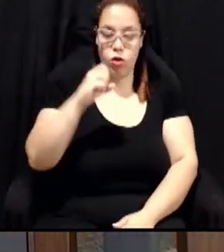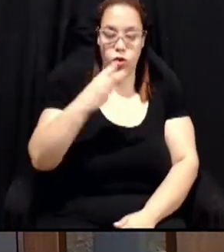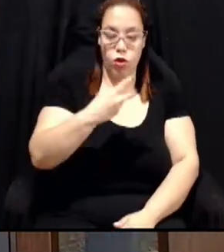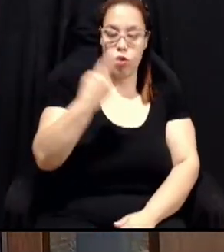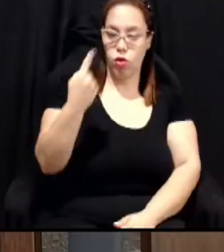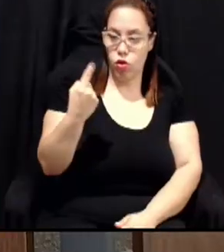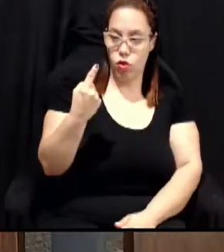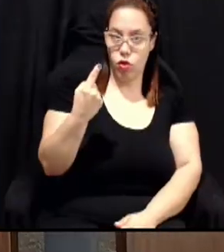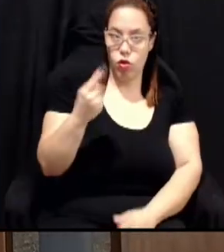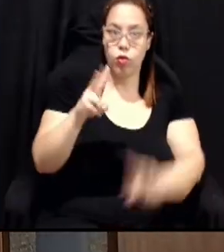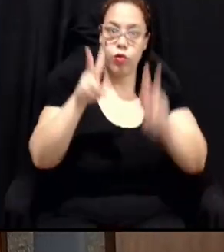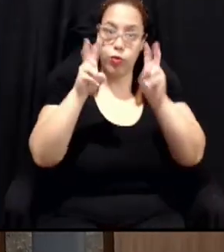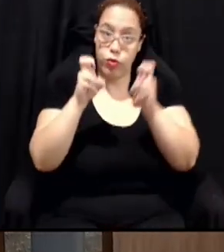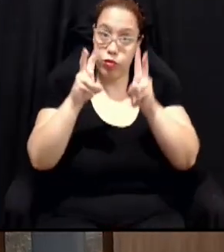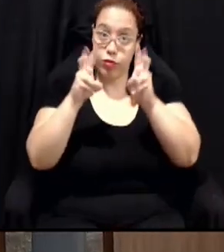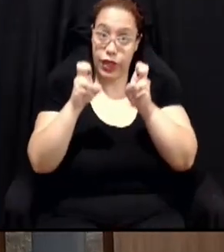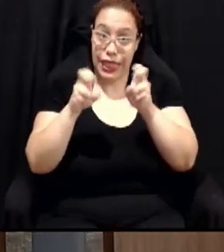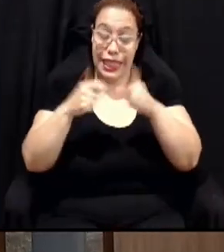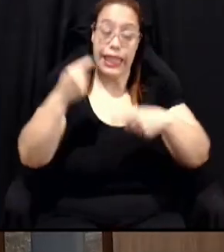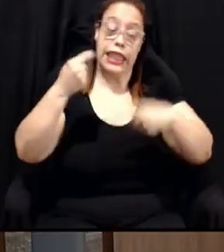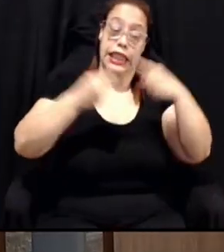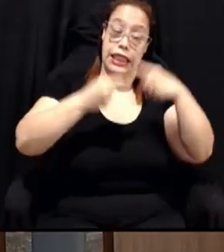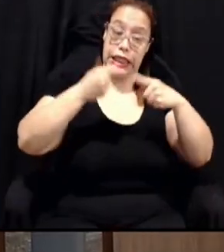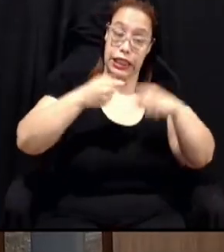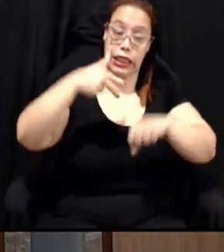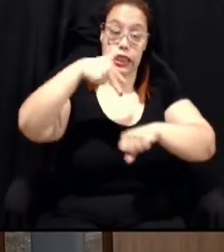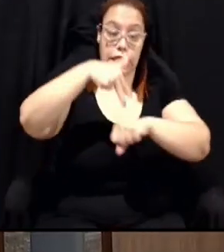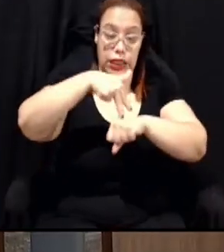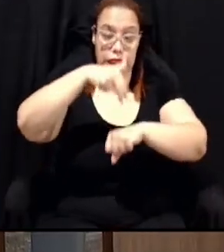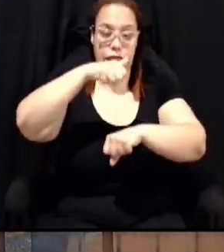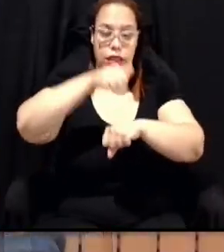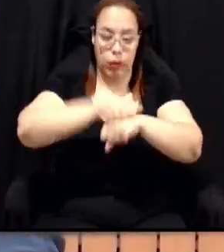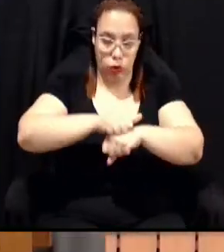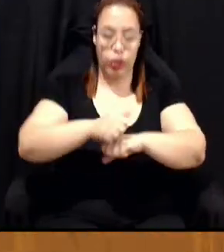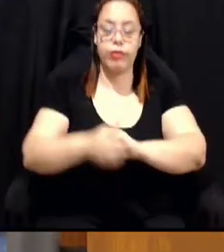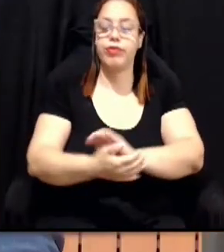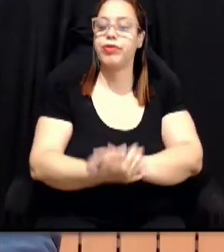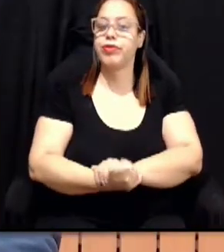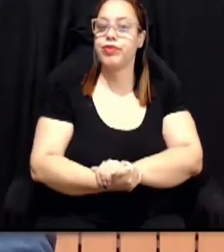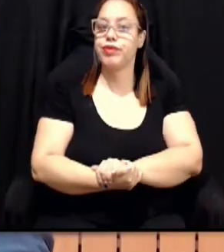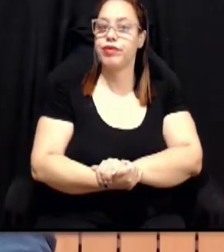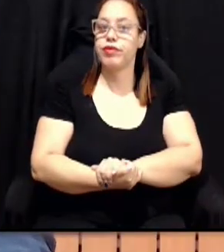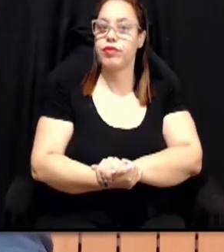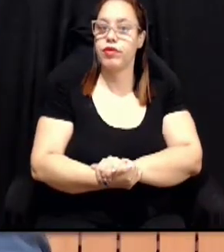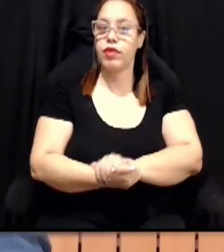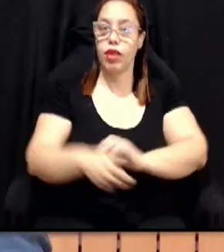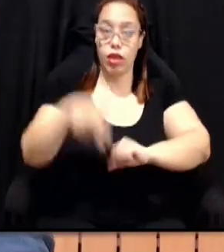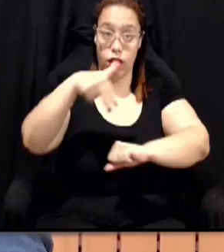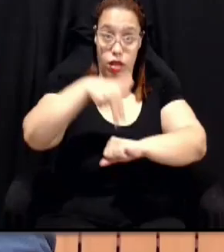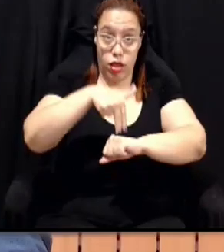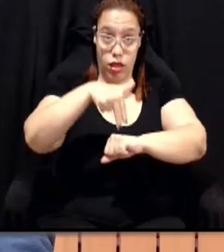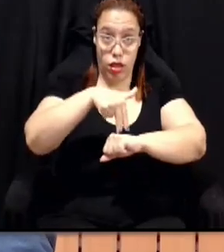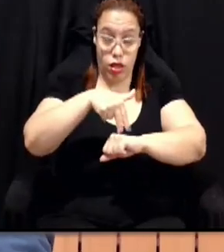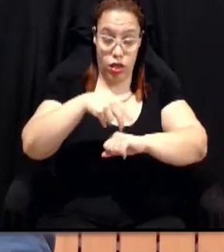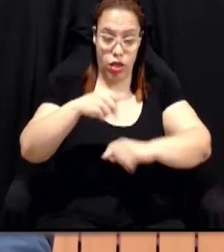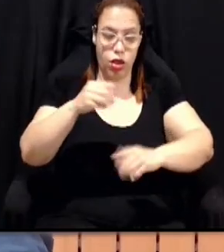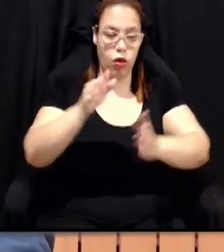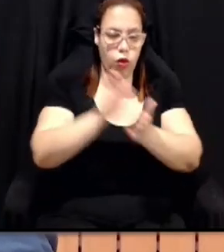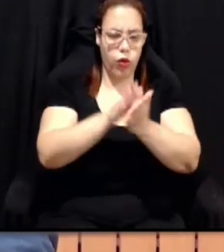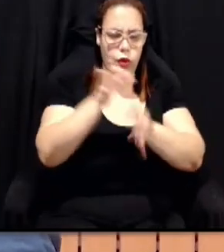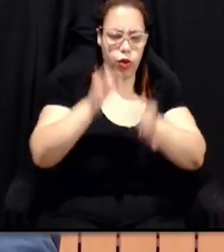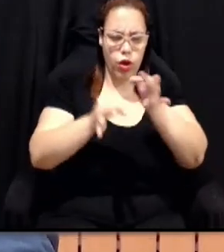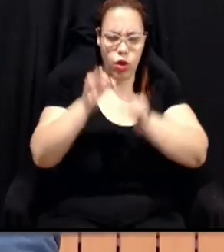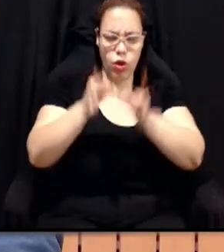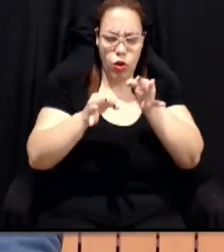que foi amplamente debatido aqui na tribuna. O Tribunal de Contas do Estado de São Paulo deu